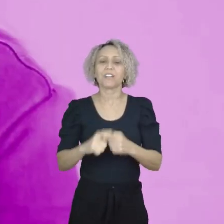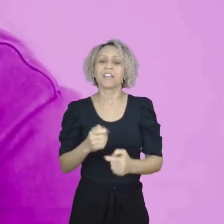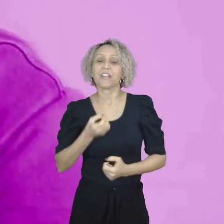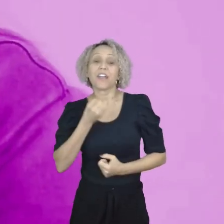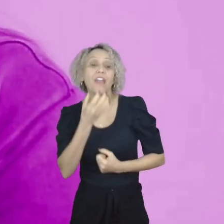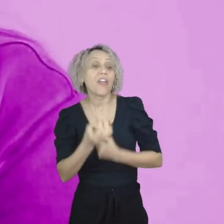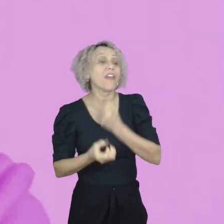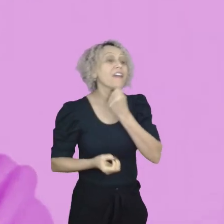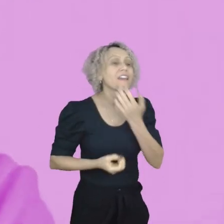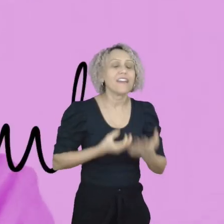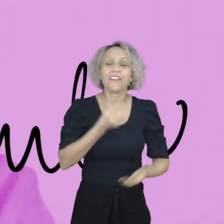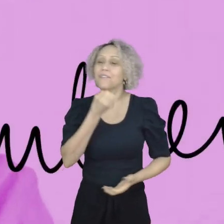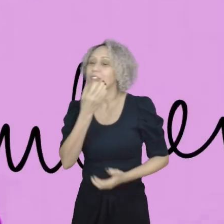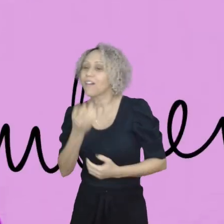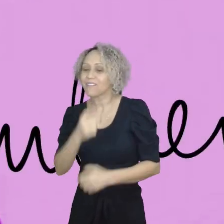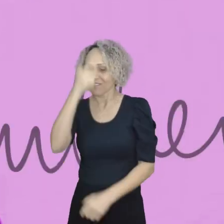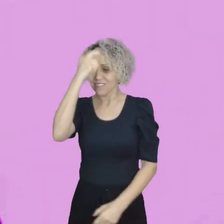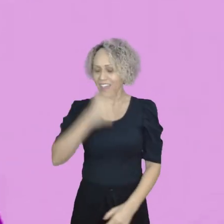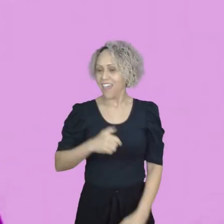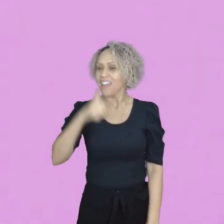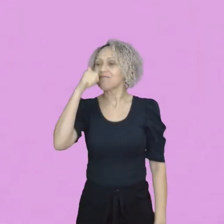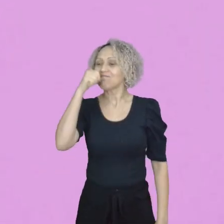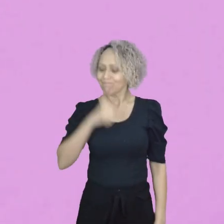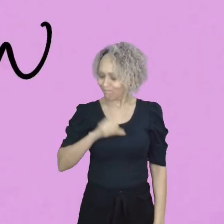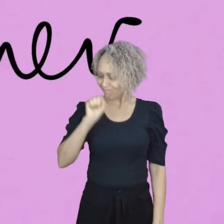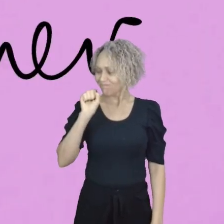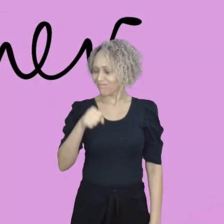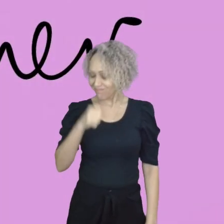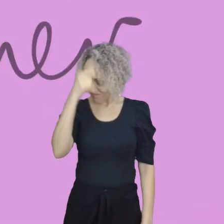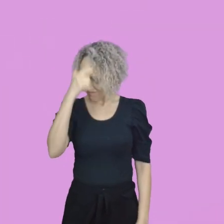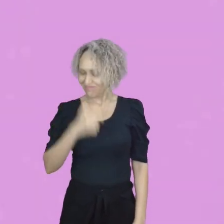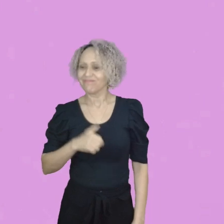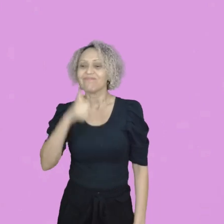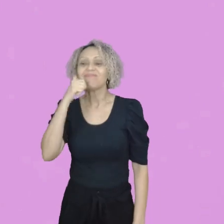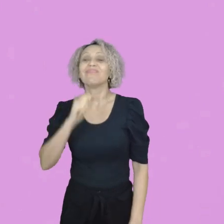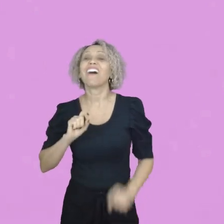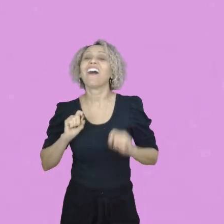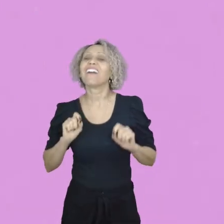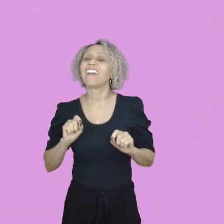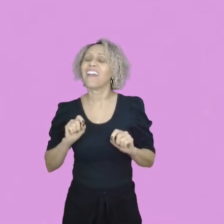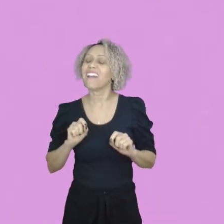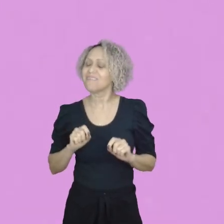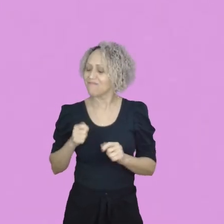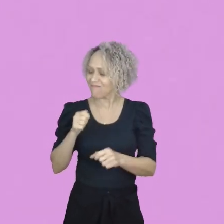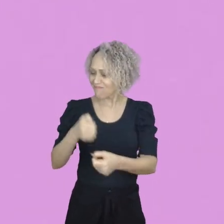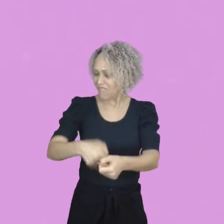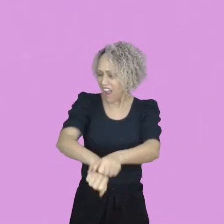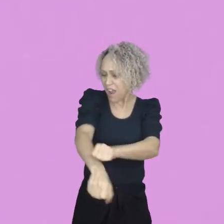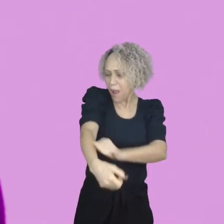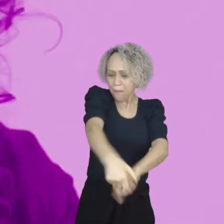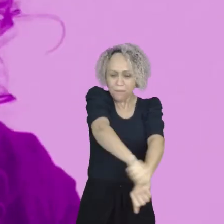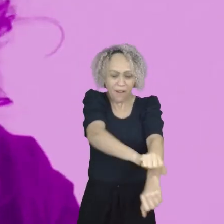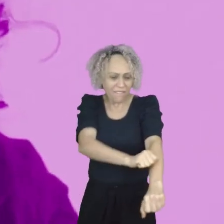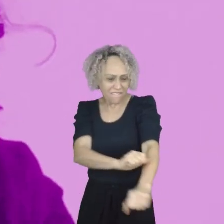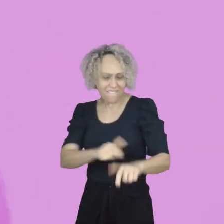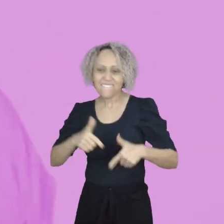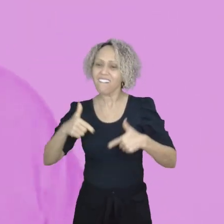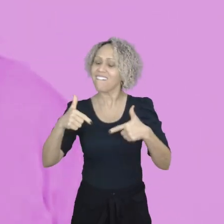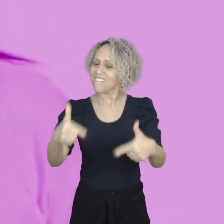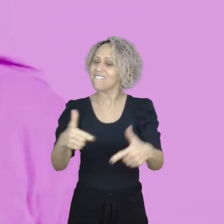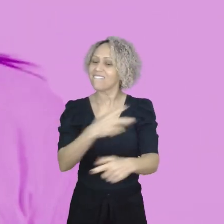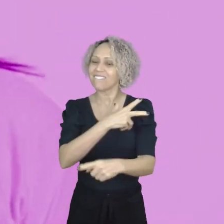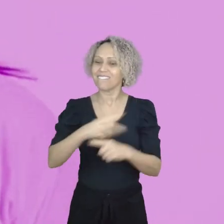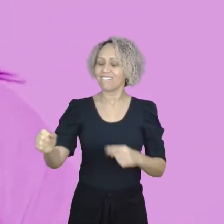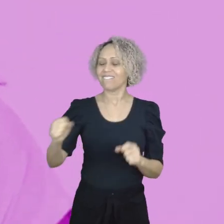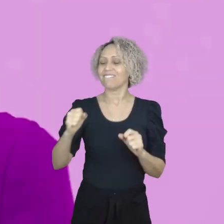Porque eu sou mulher pra fazer acontecer.